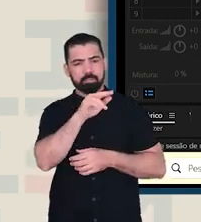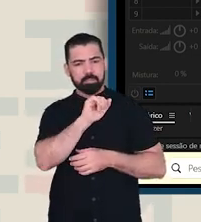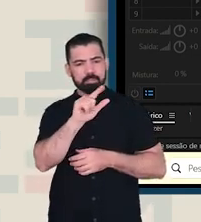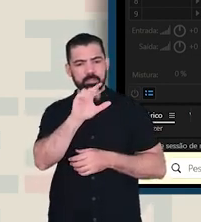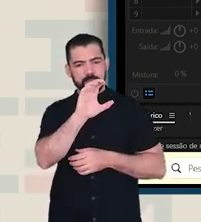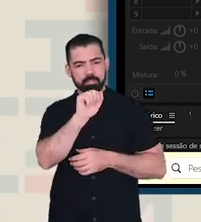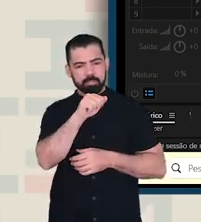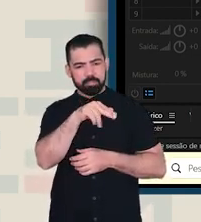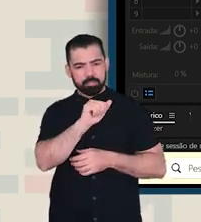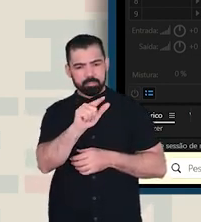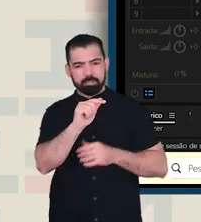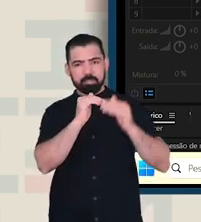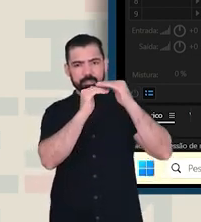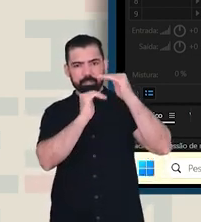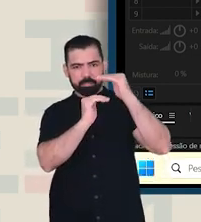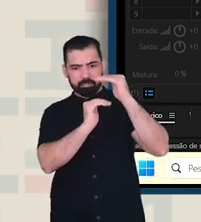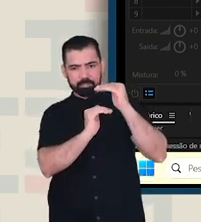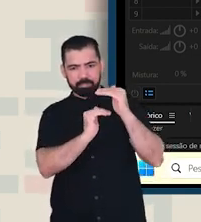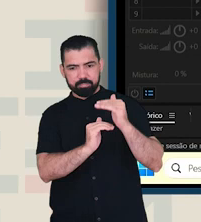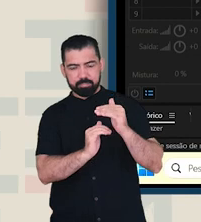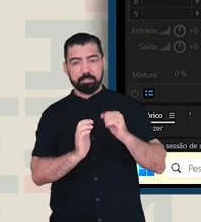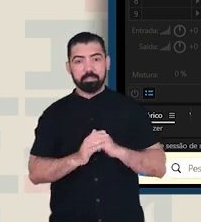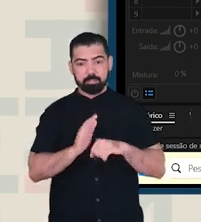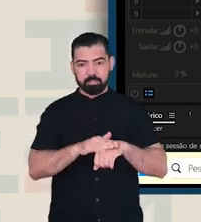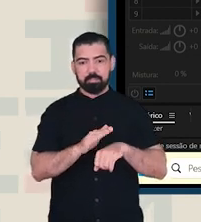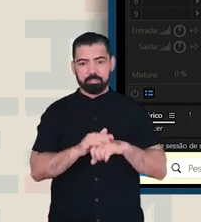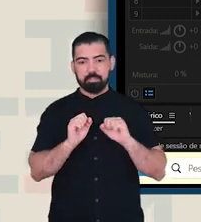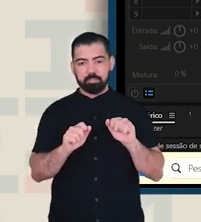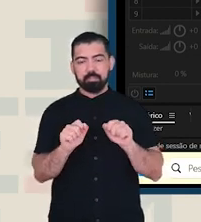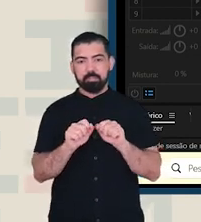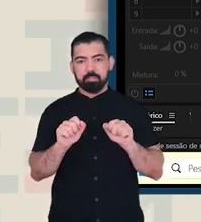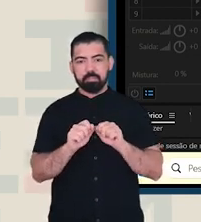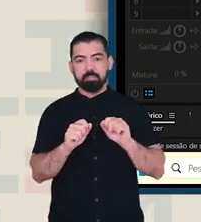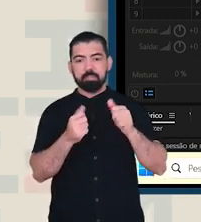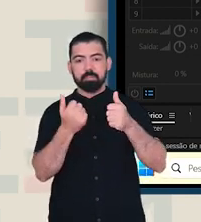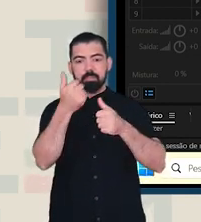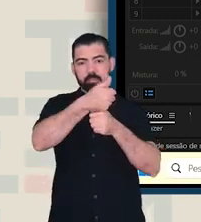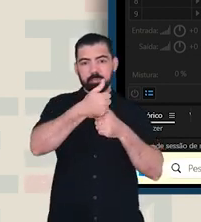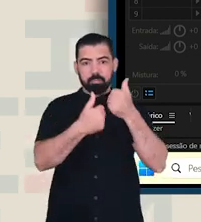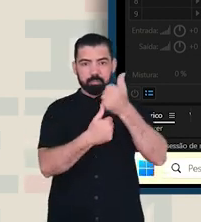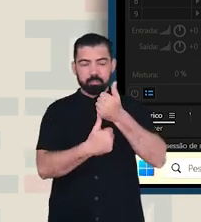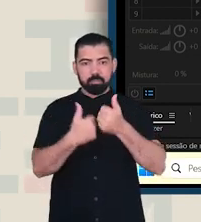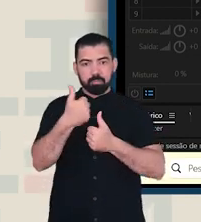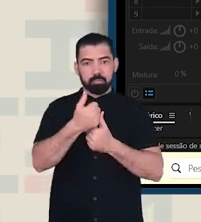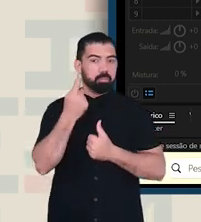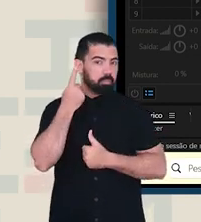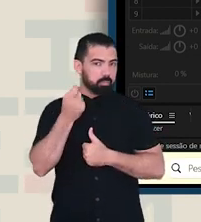aqui por separado. Então eu posso superpor sons